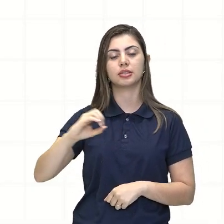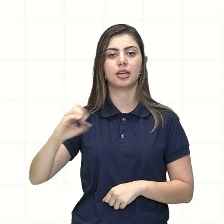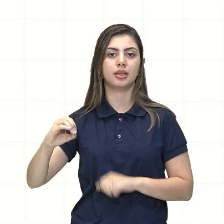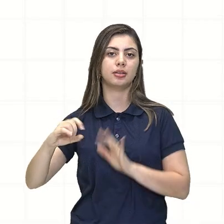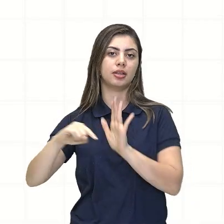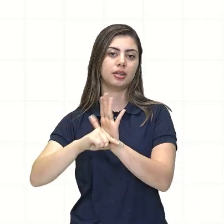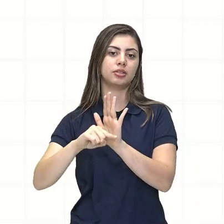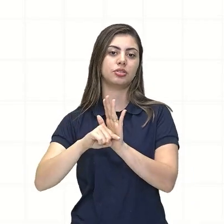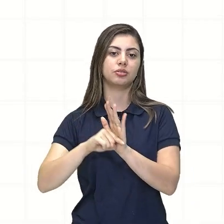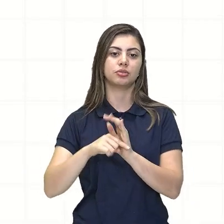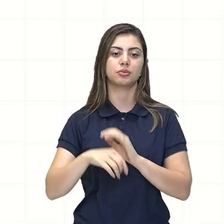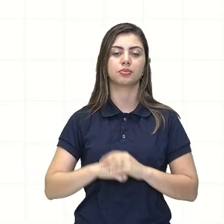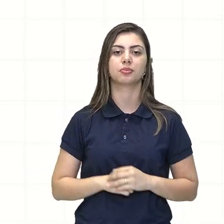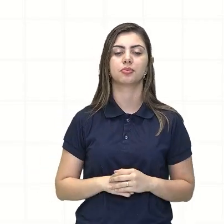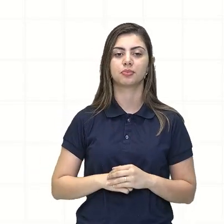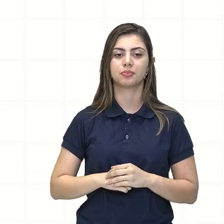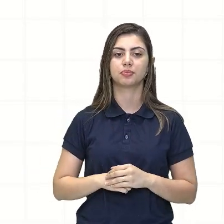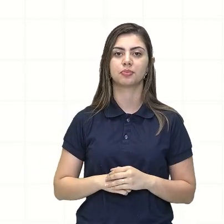100.